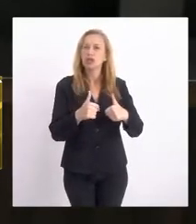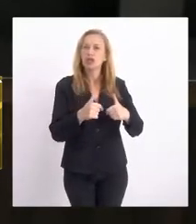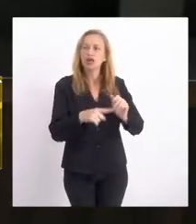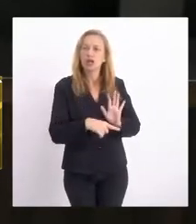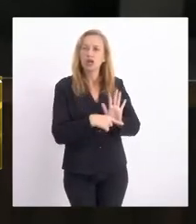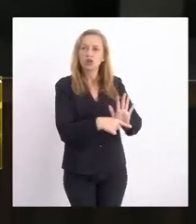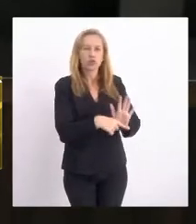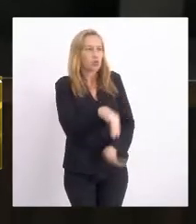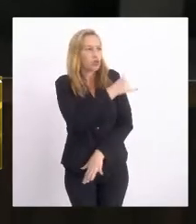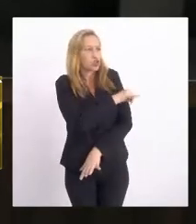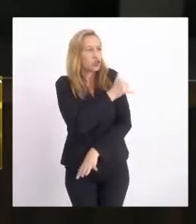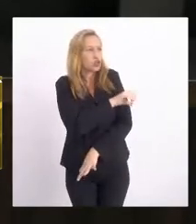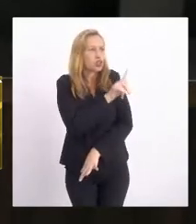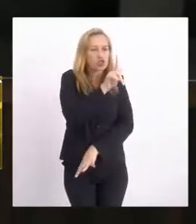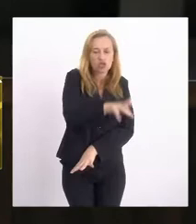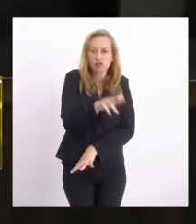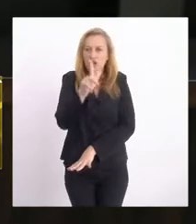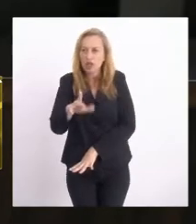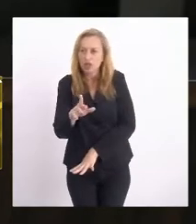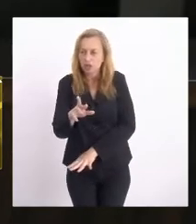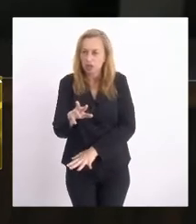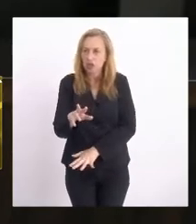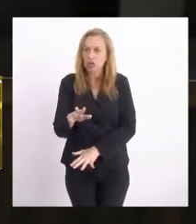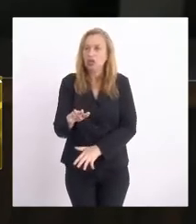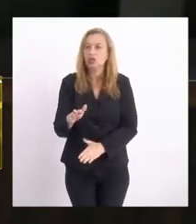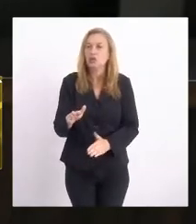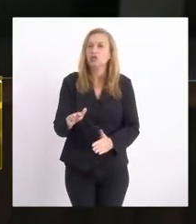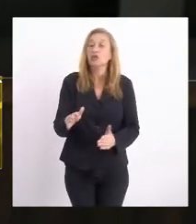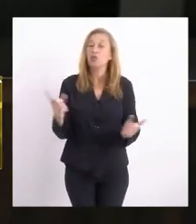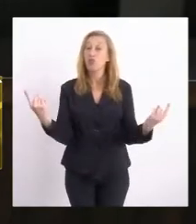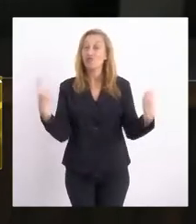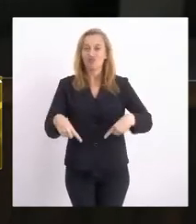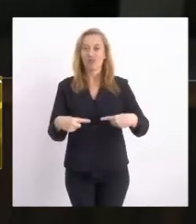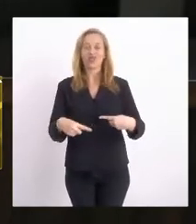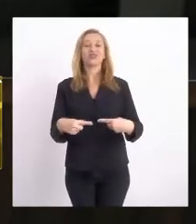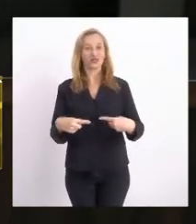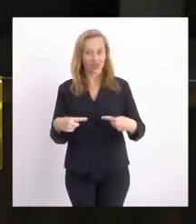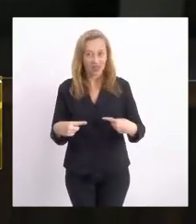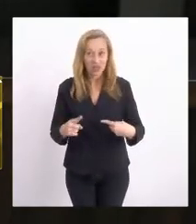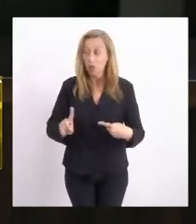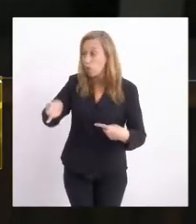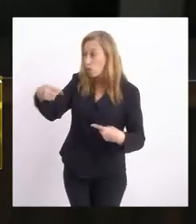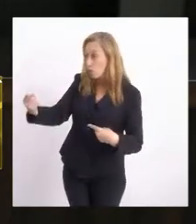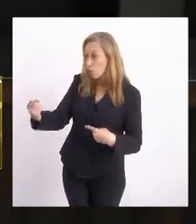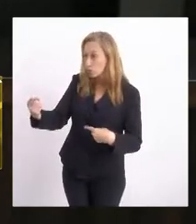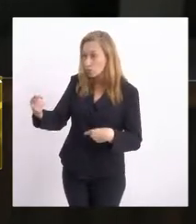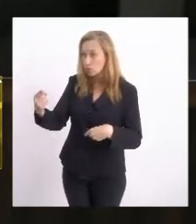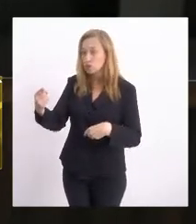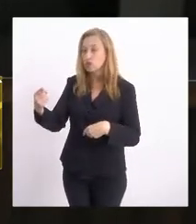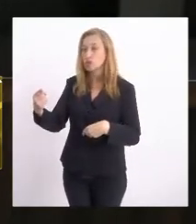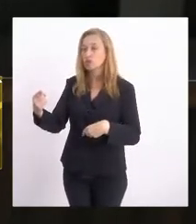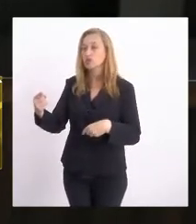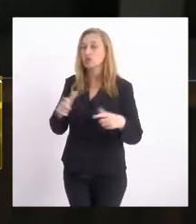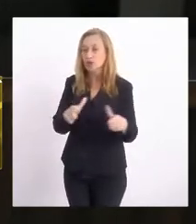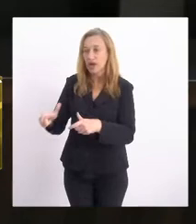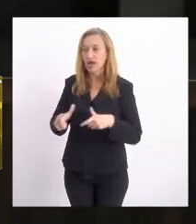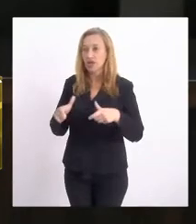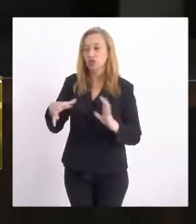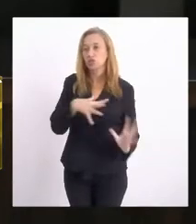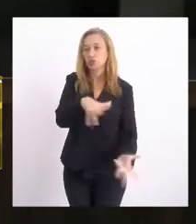em um patamar diferenciado em termos de competitividade com outros destinos mundiais